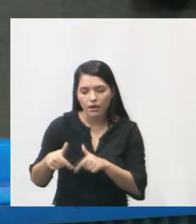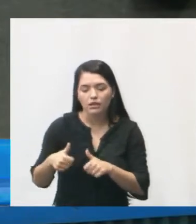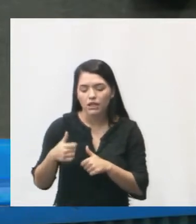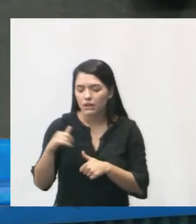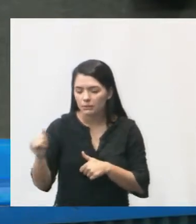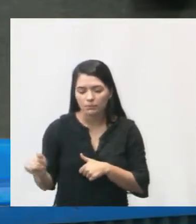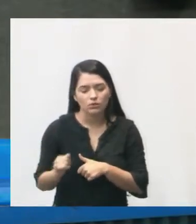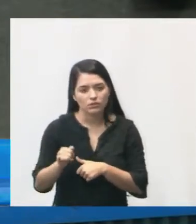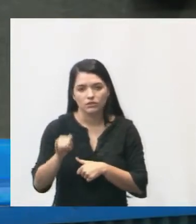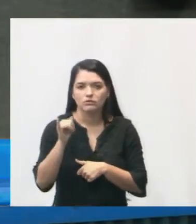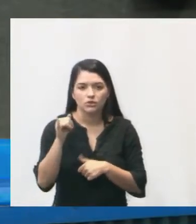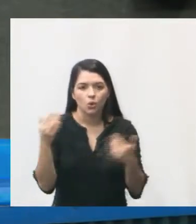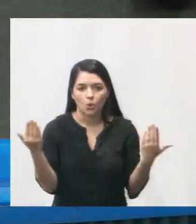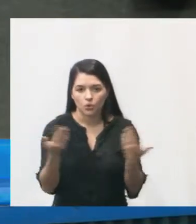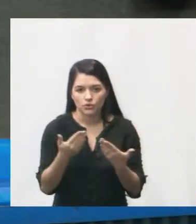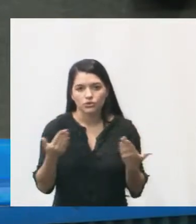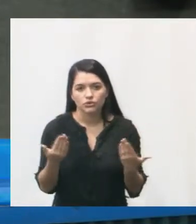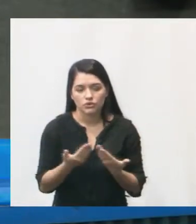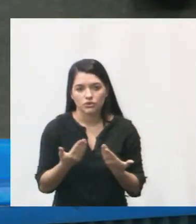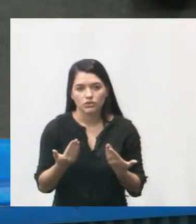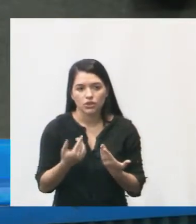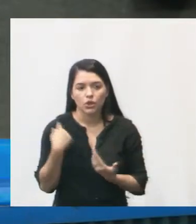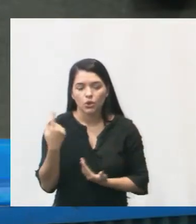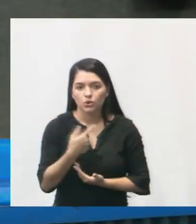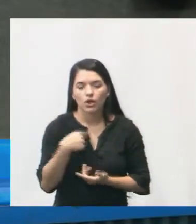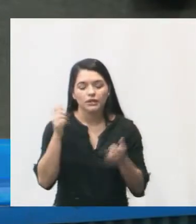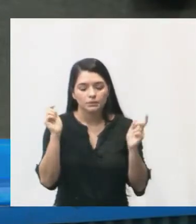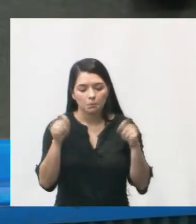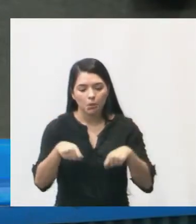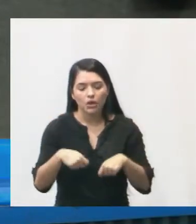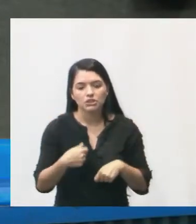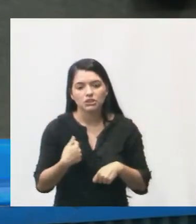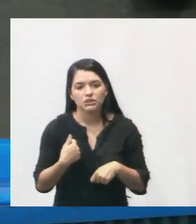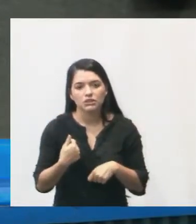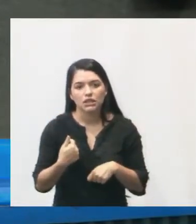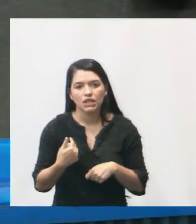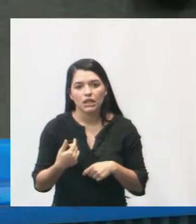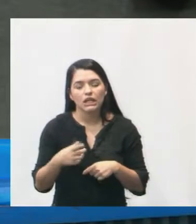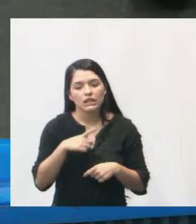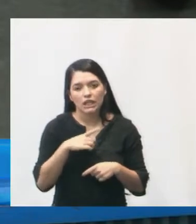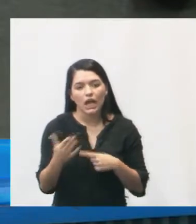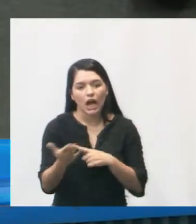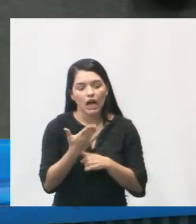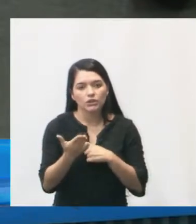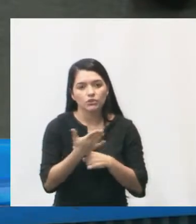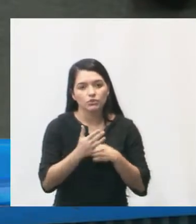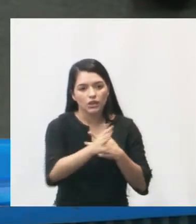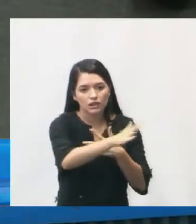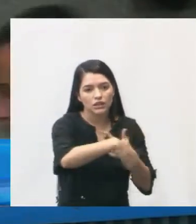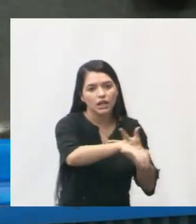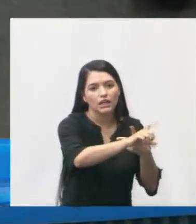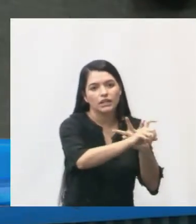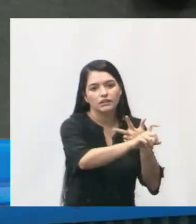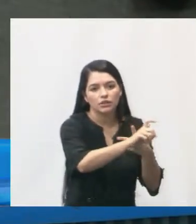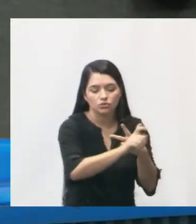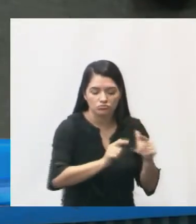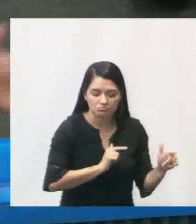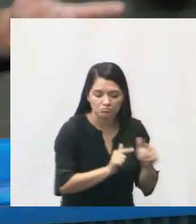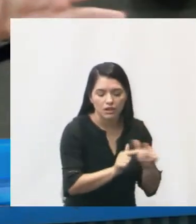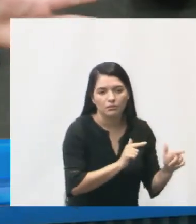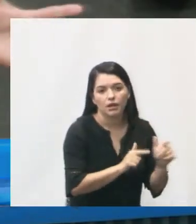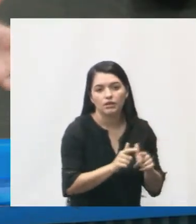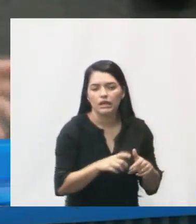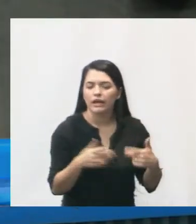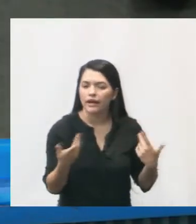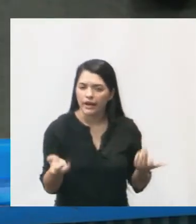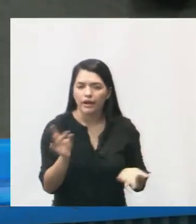hoje nós podermos contar com o executivo ativo. É claro que nós não